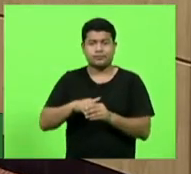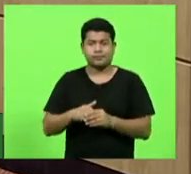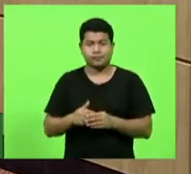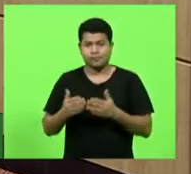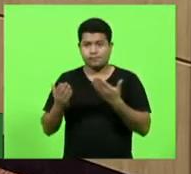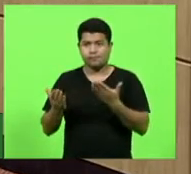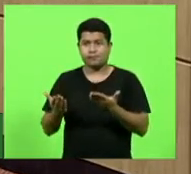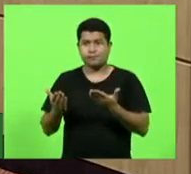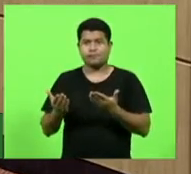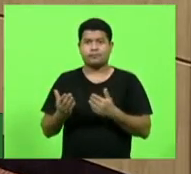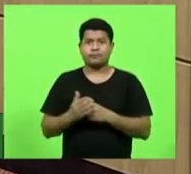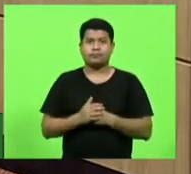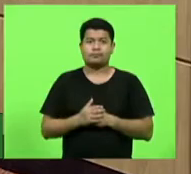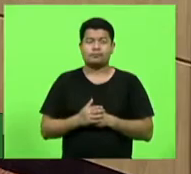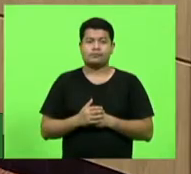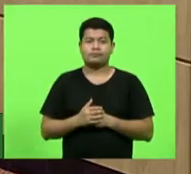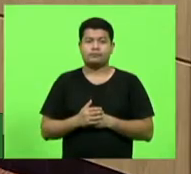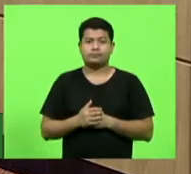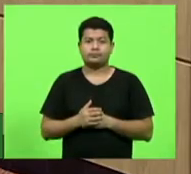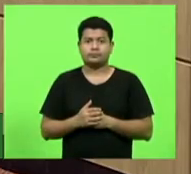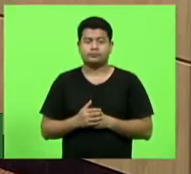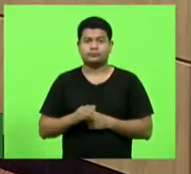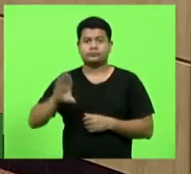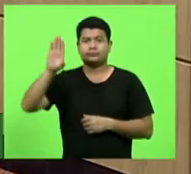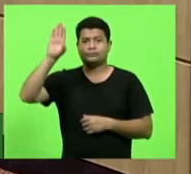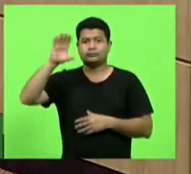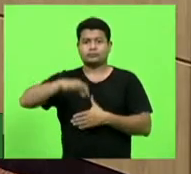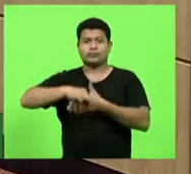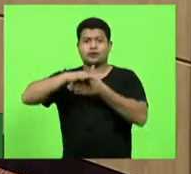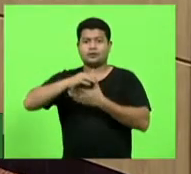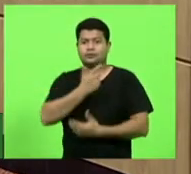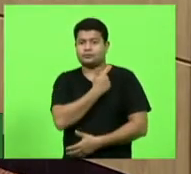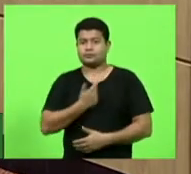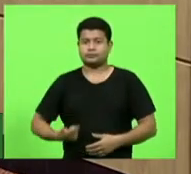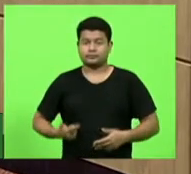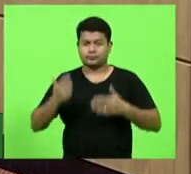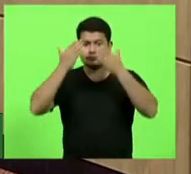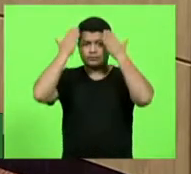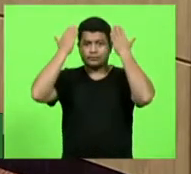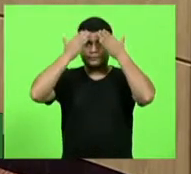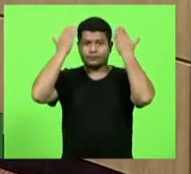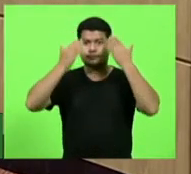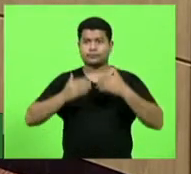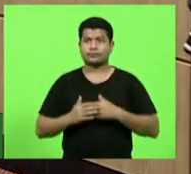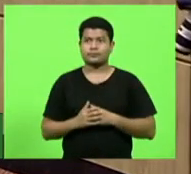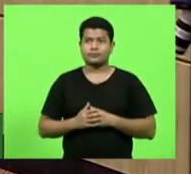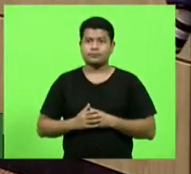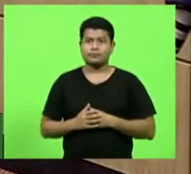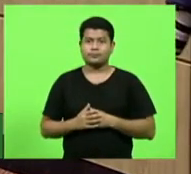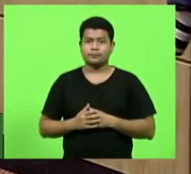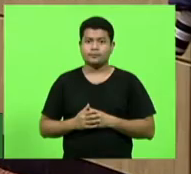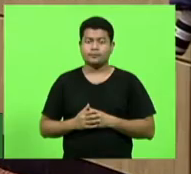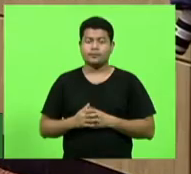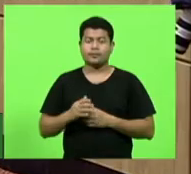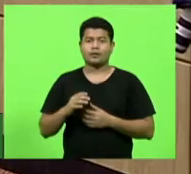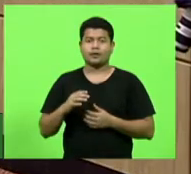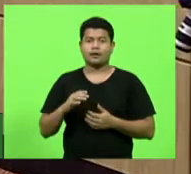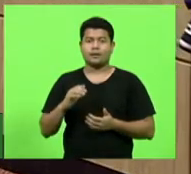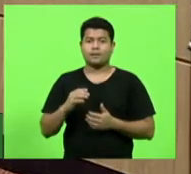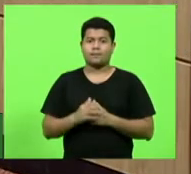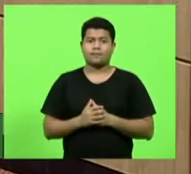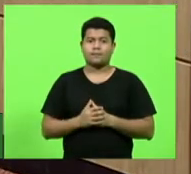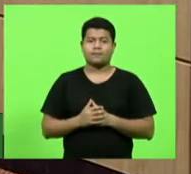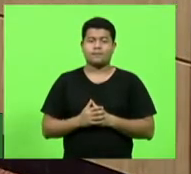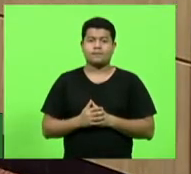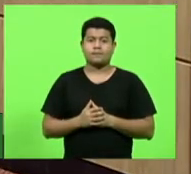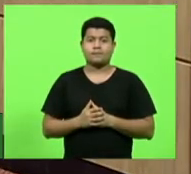voto, deputado? Encaminhamento de voto. Para encaminhamento de voto, com a palavra o líder do governo, deputado José Milton Schaefer. Pois é, presidente, Márcio Machado. Tendo em